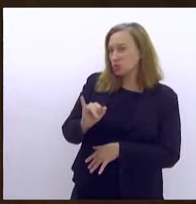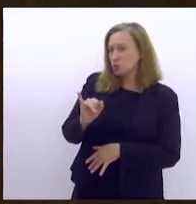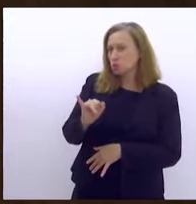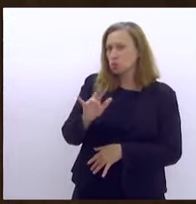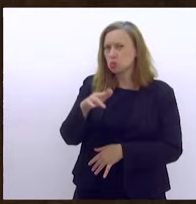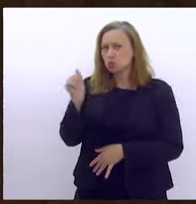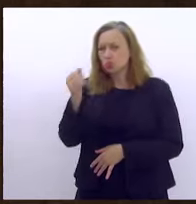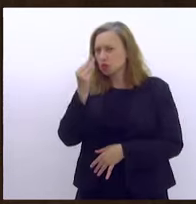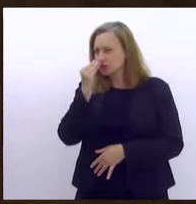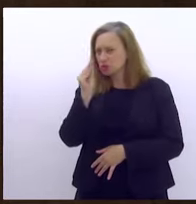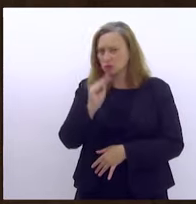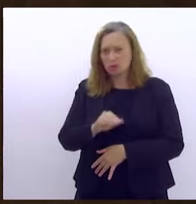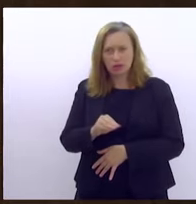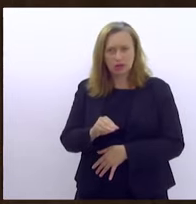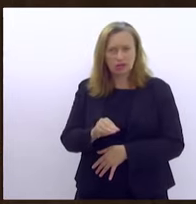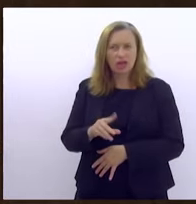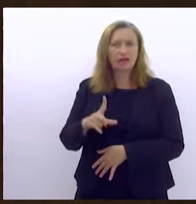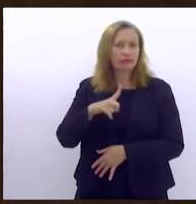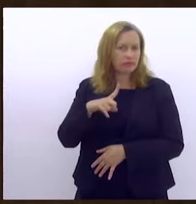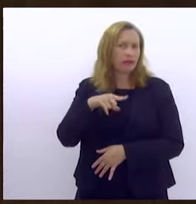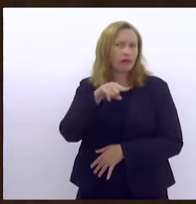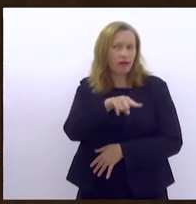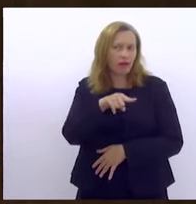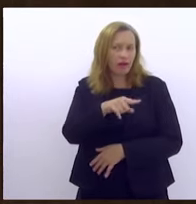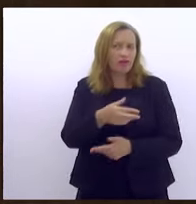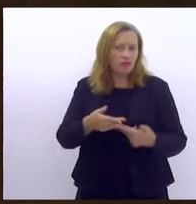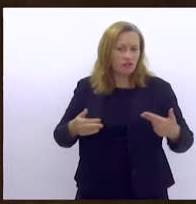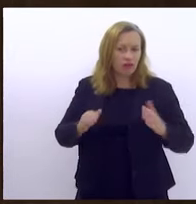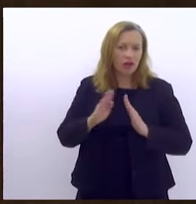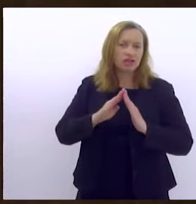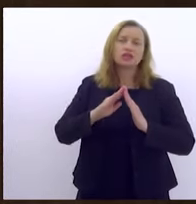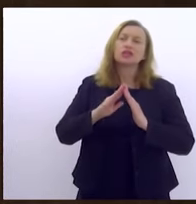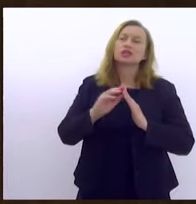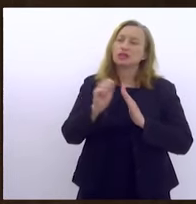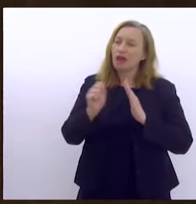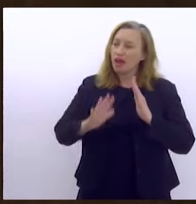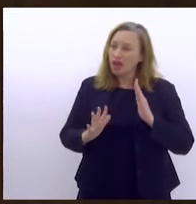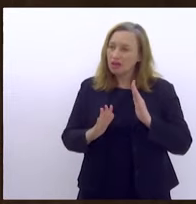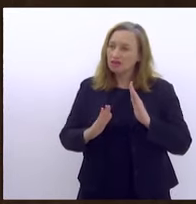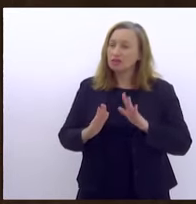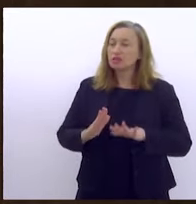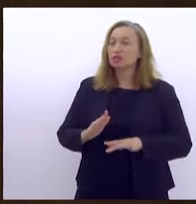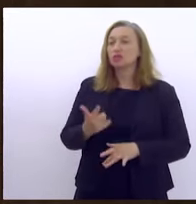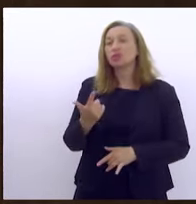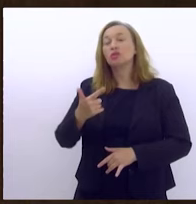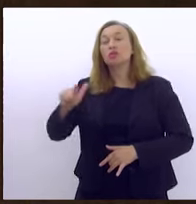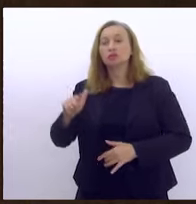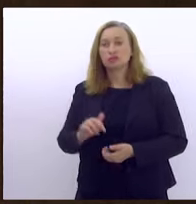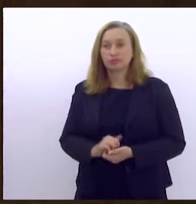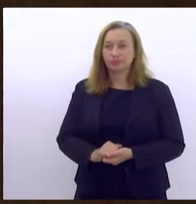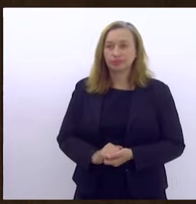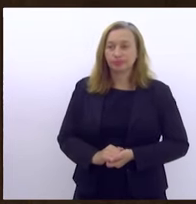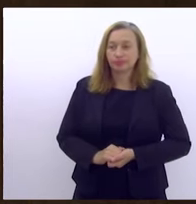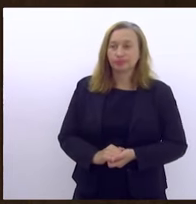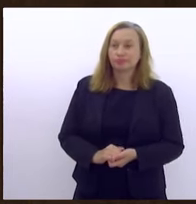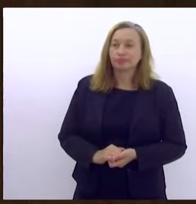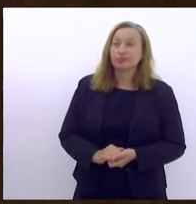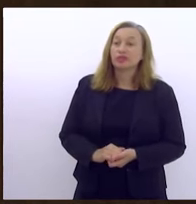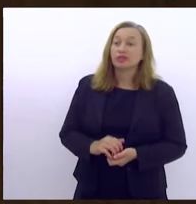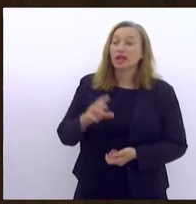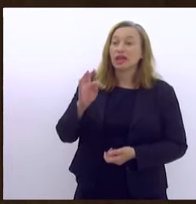né, que existe lá muitos terreiros, etc., etc., né, lá no Tinguá.